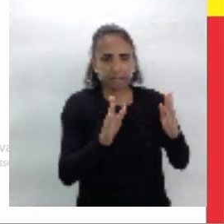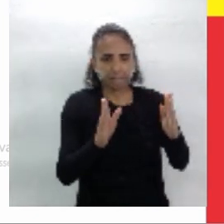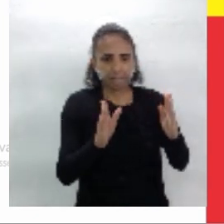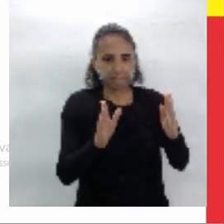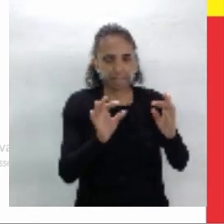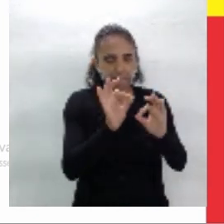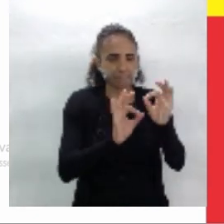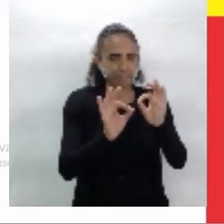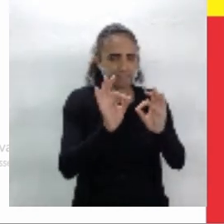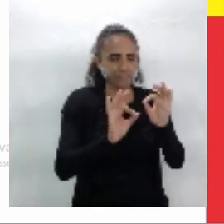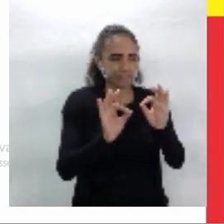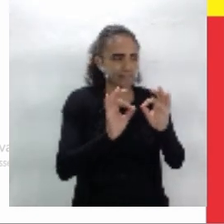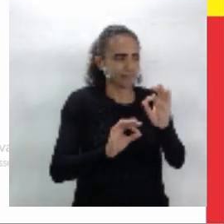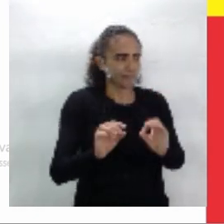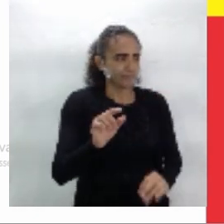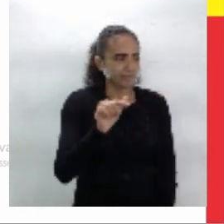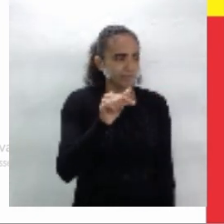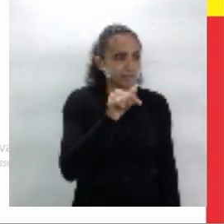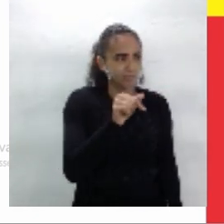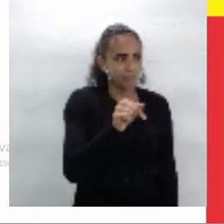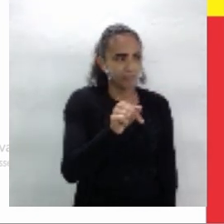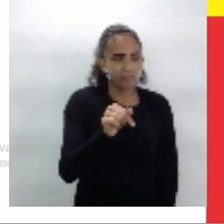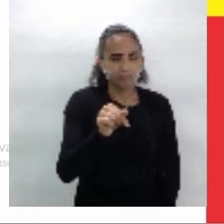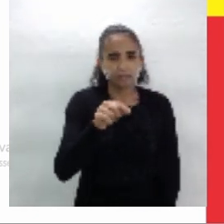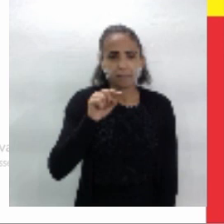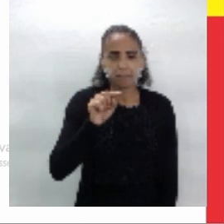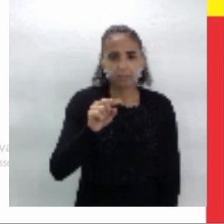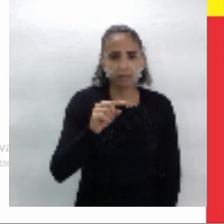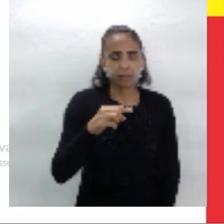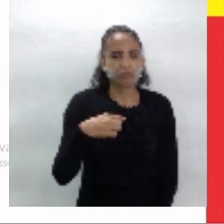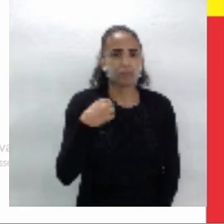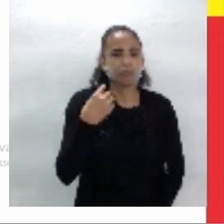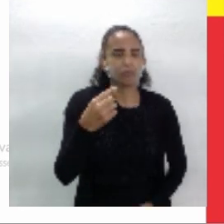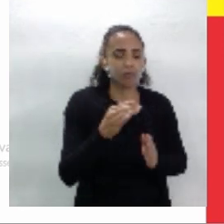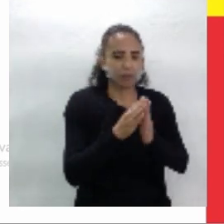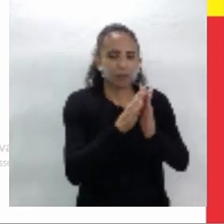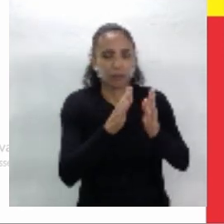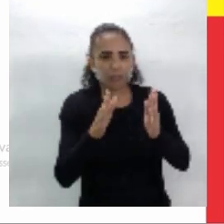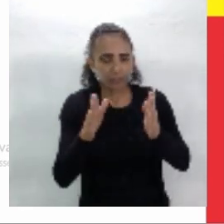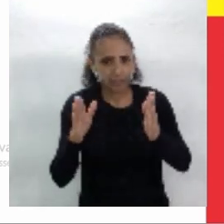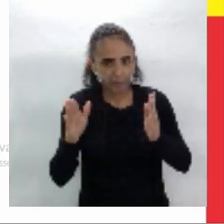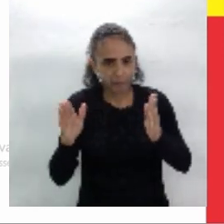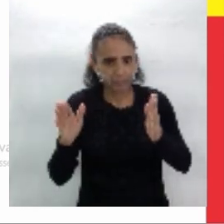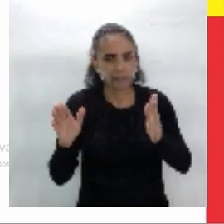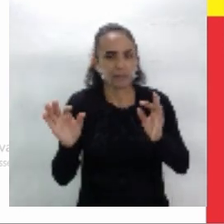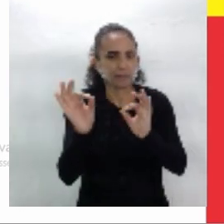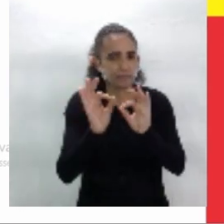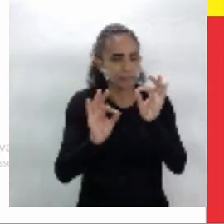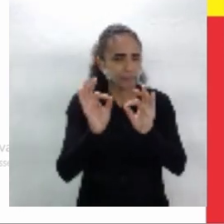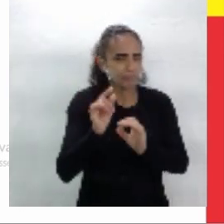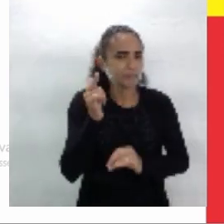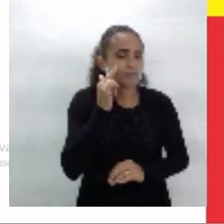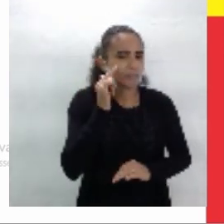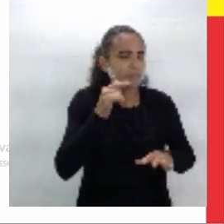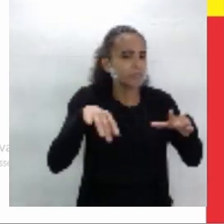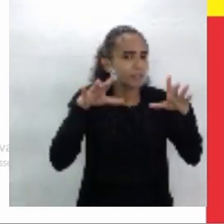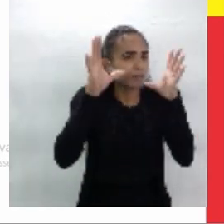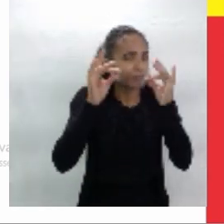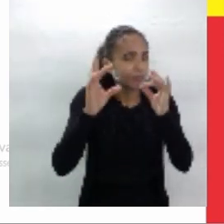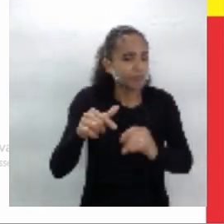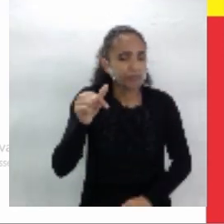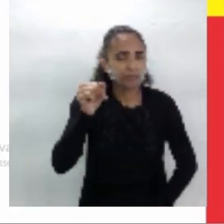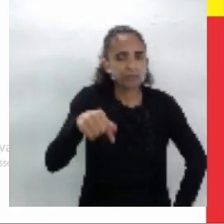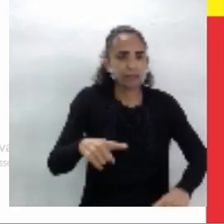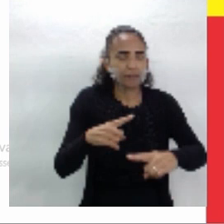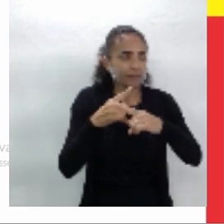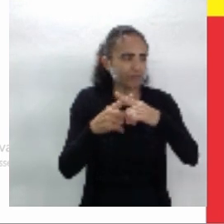nesse 7. Então fica assim, 7 vezes 1, nesse caso 1 bilhão, 1 trilhão, você vê. Então fica 7 vezes